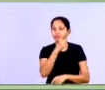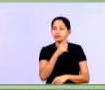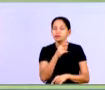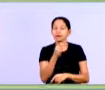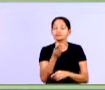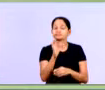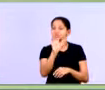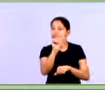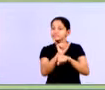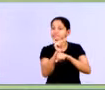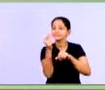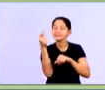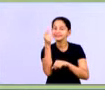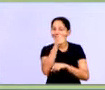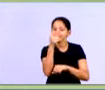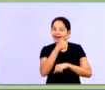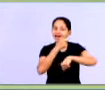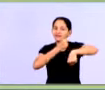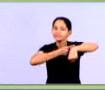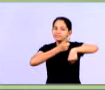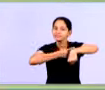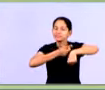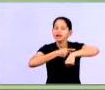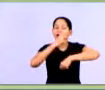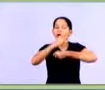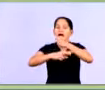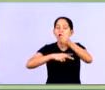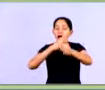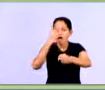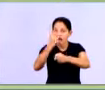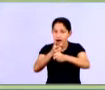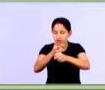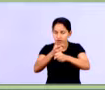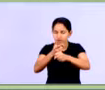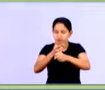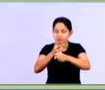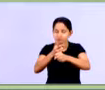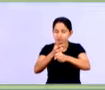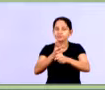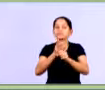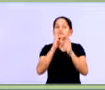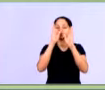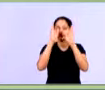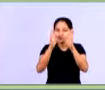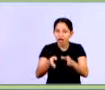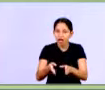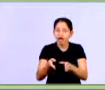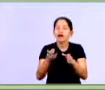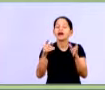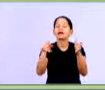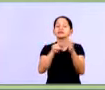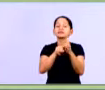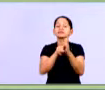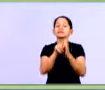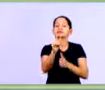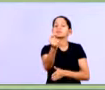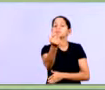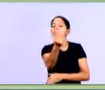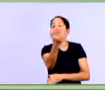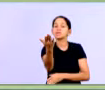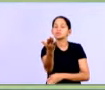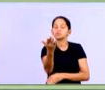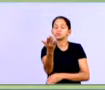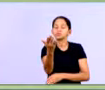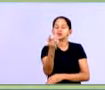Opa. Aí, então a gente está aí no ano 2, esse valor apresenta no fluxo de caixa acumulado. Né? O